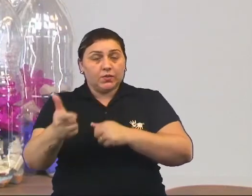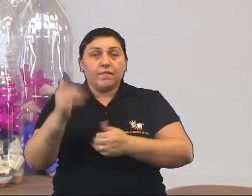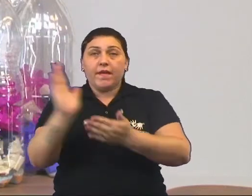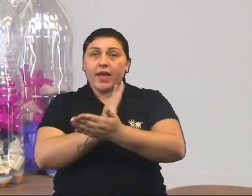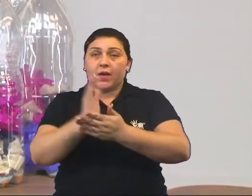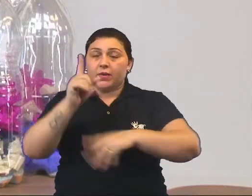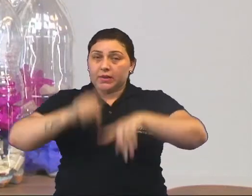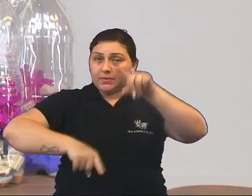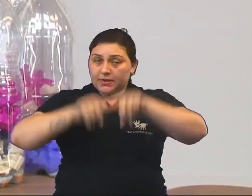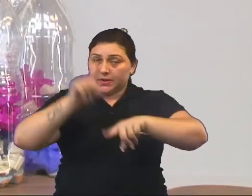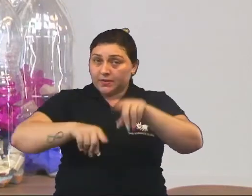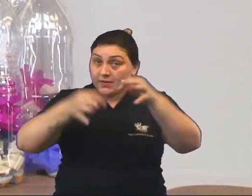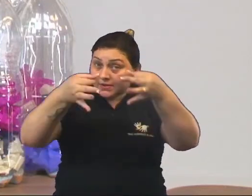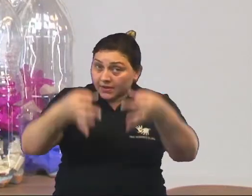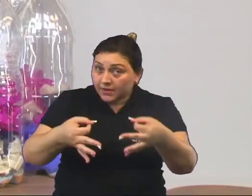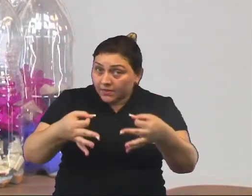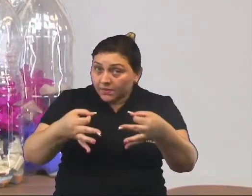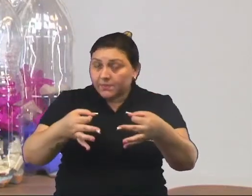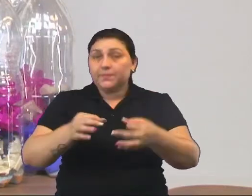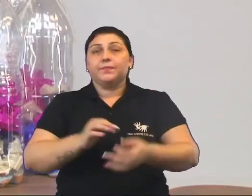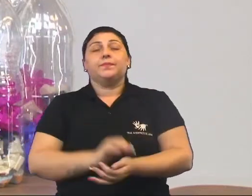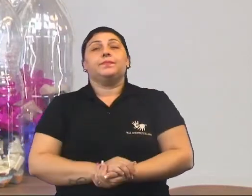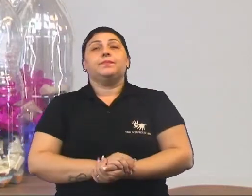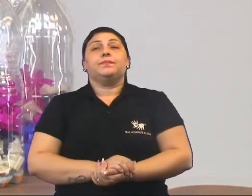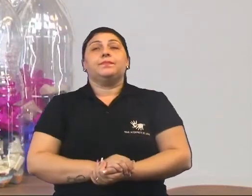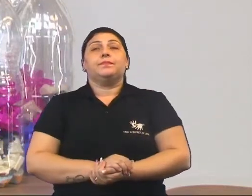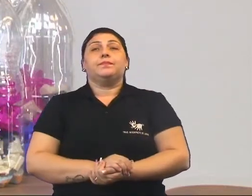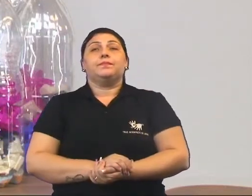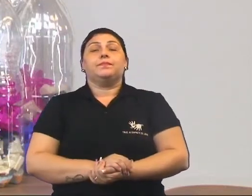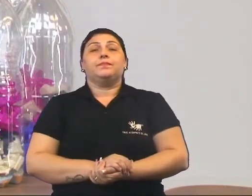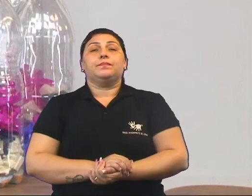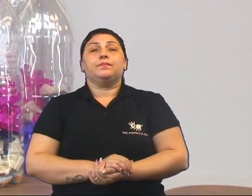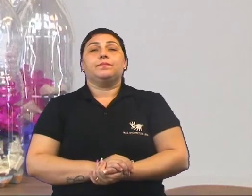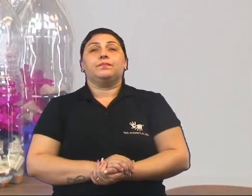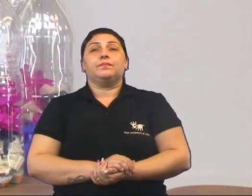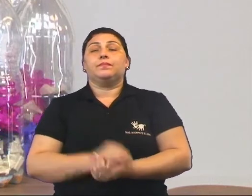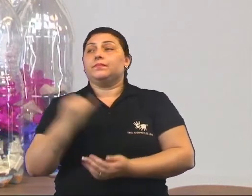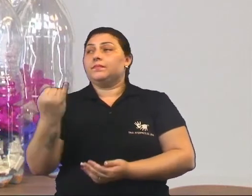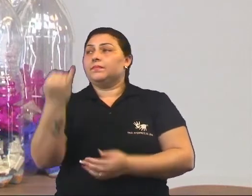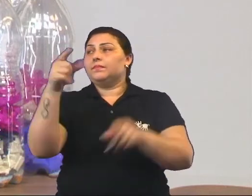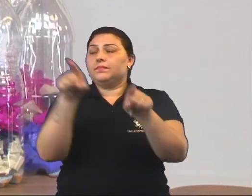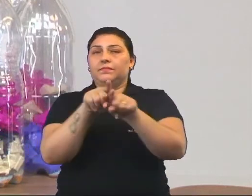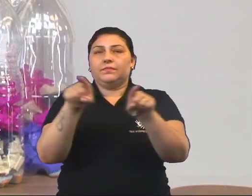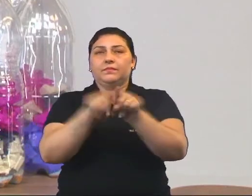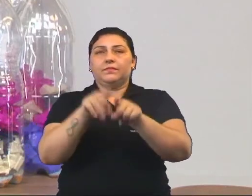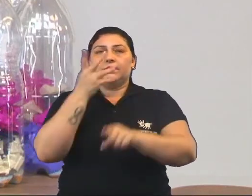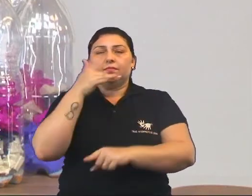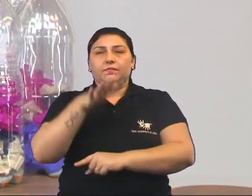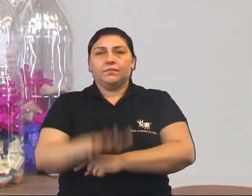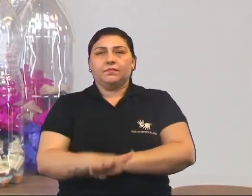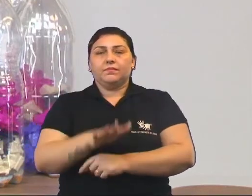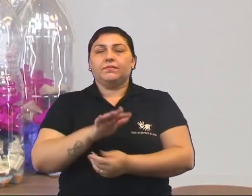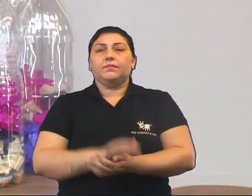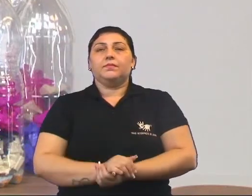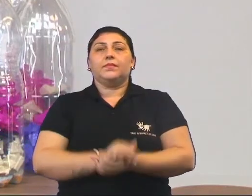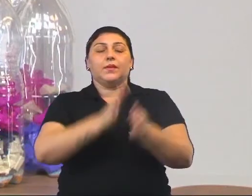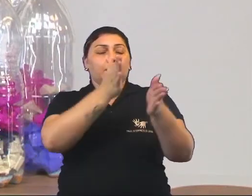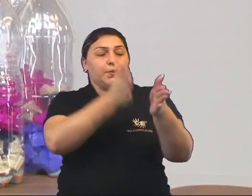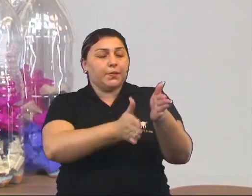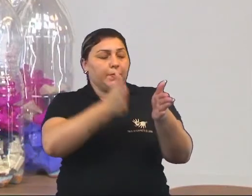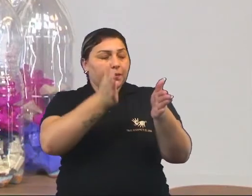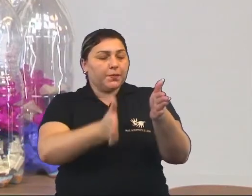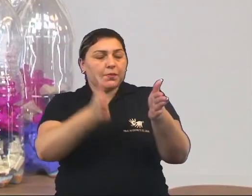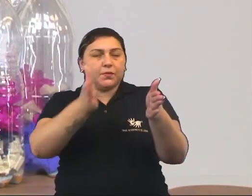tiver algum desses materiais, certo? Outra coisa importante, crianças, é seguir o